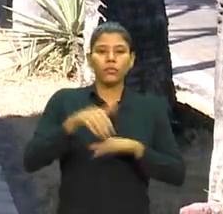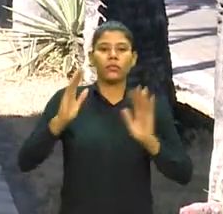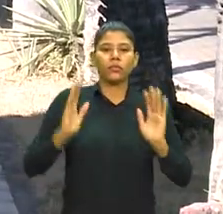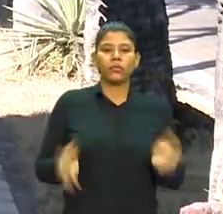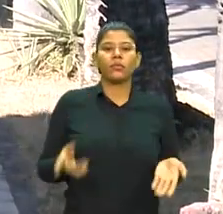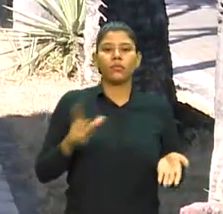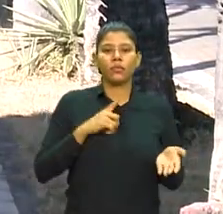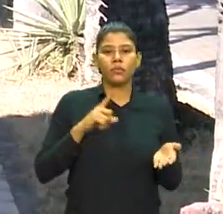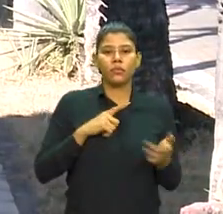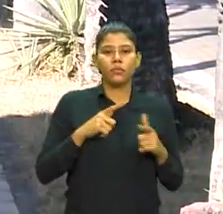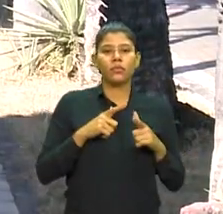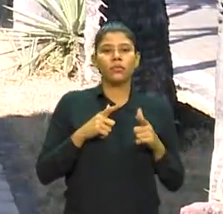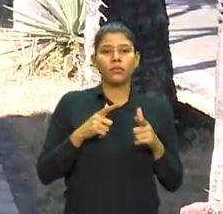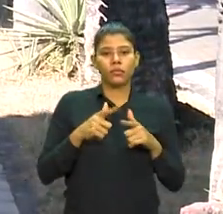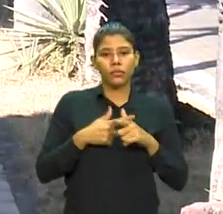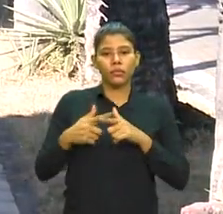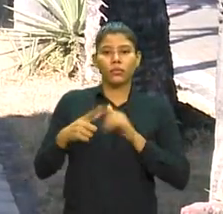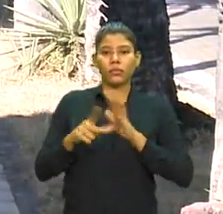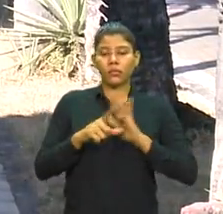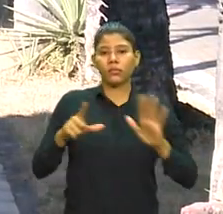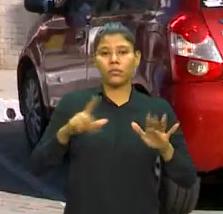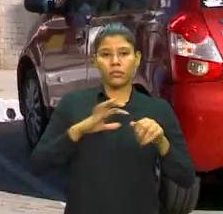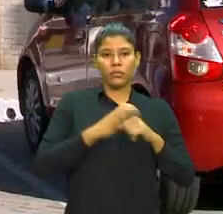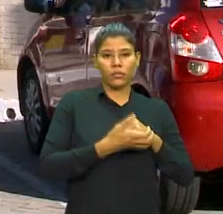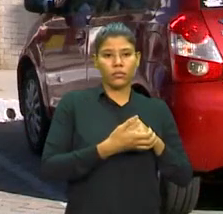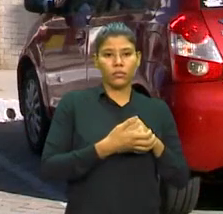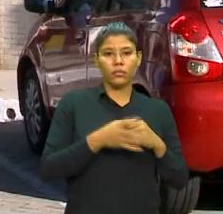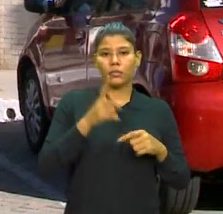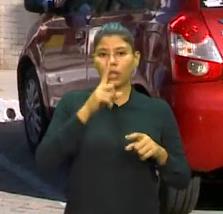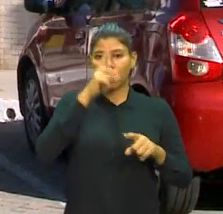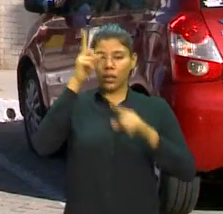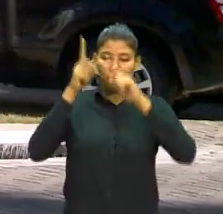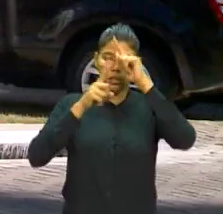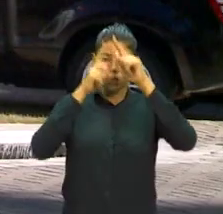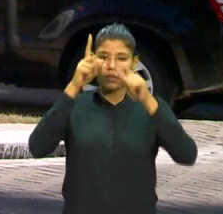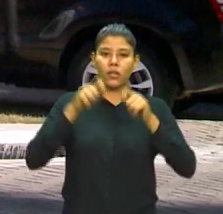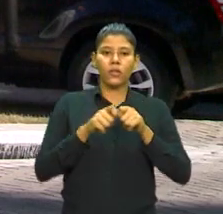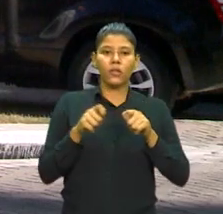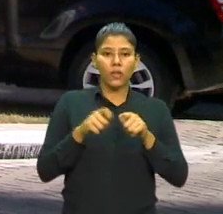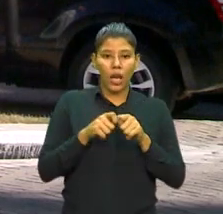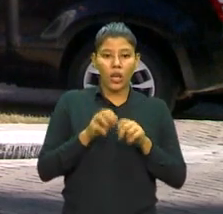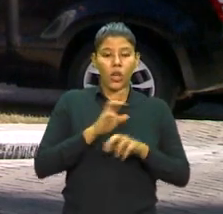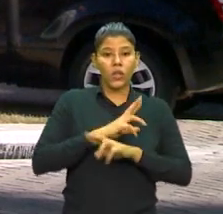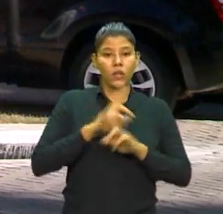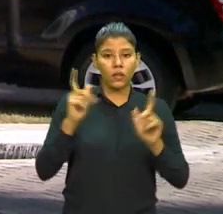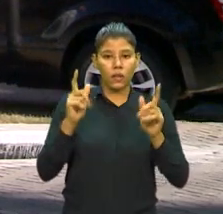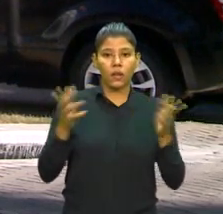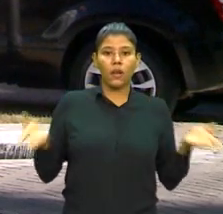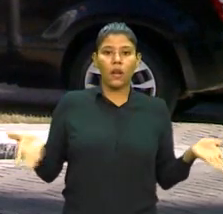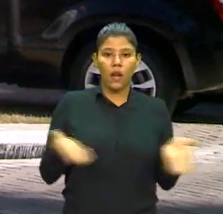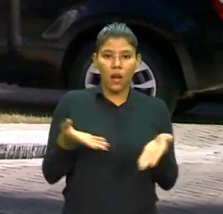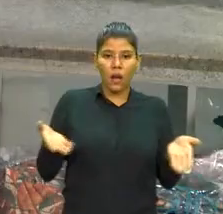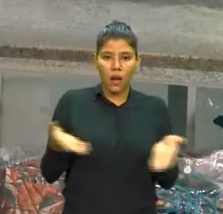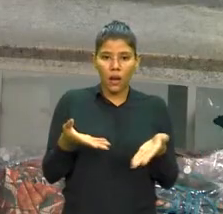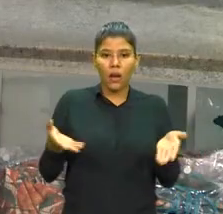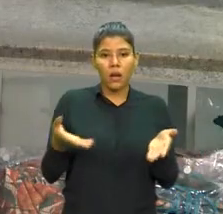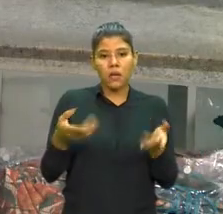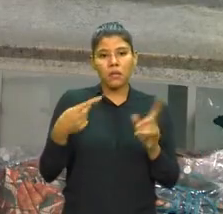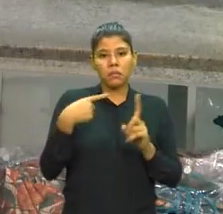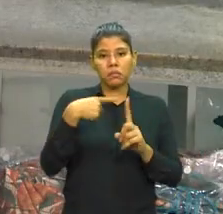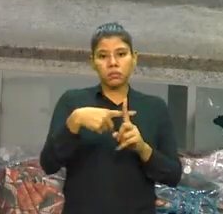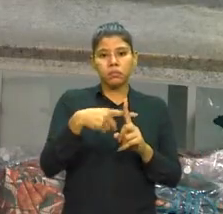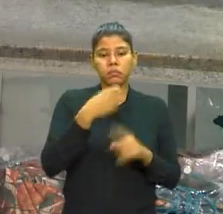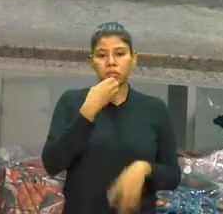antes mesmo da pandemia a criatividade fez a diferença no período e agora prevalecem as boas expectativas as